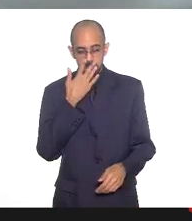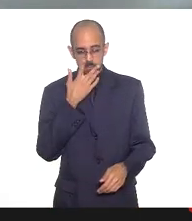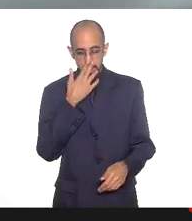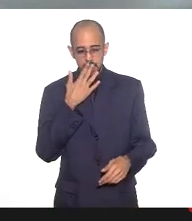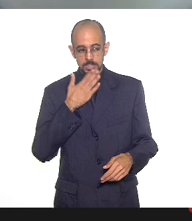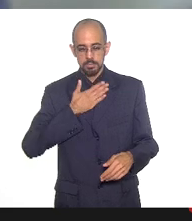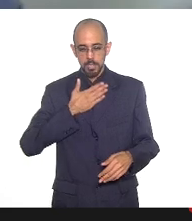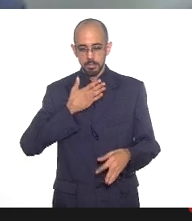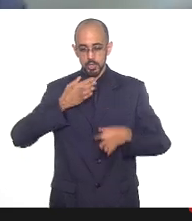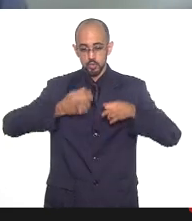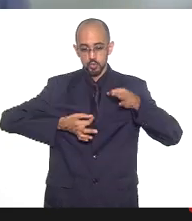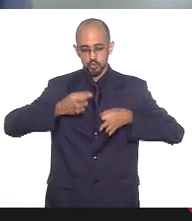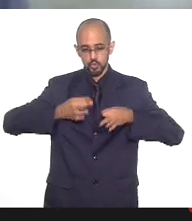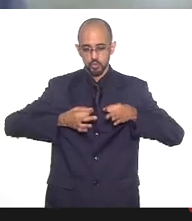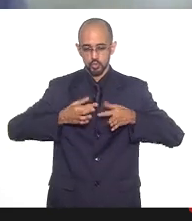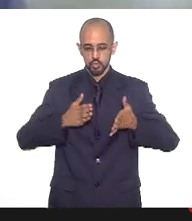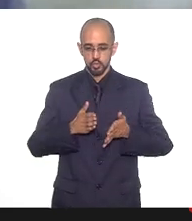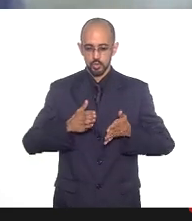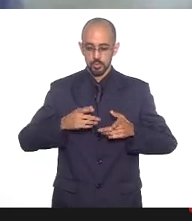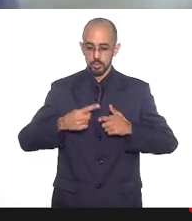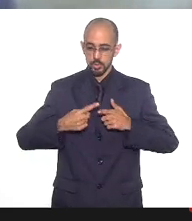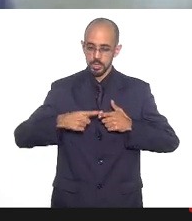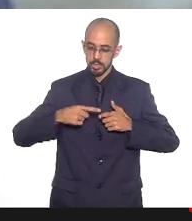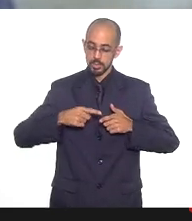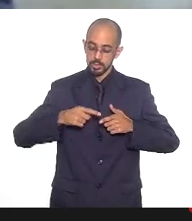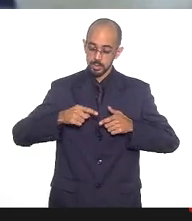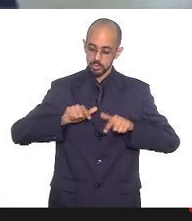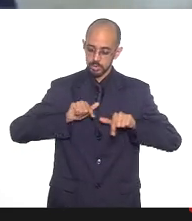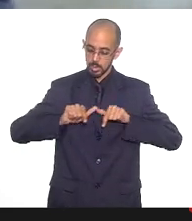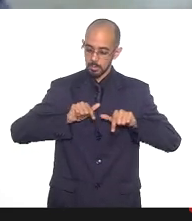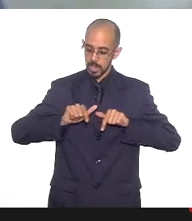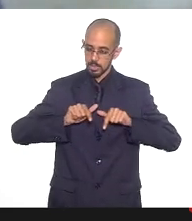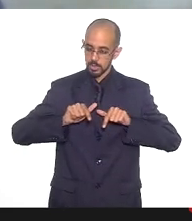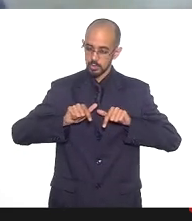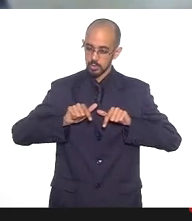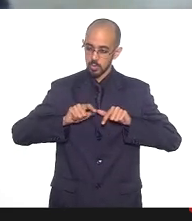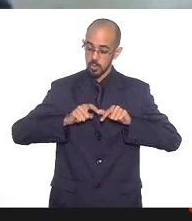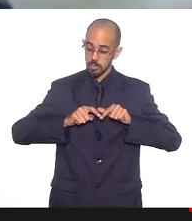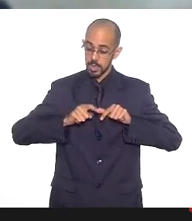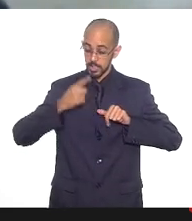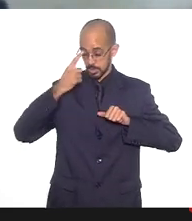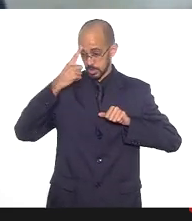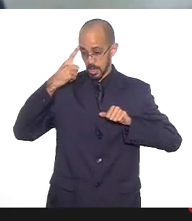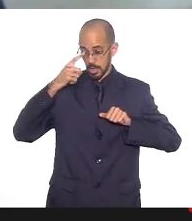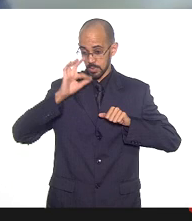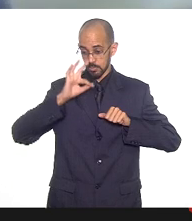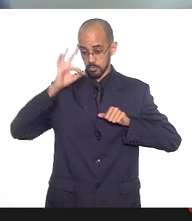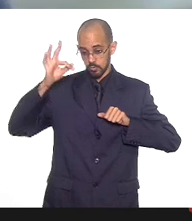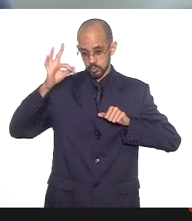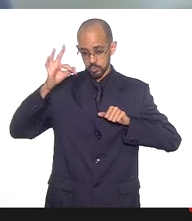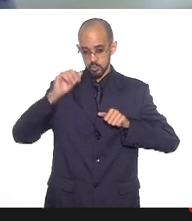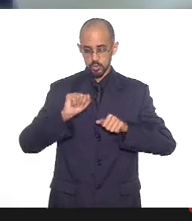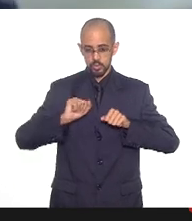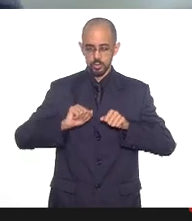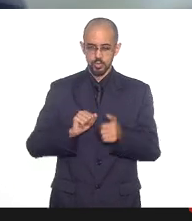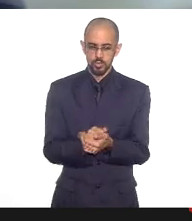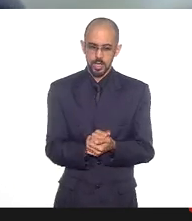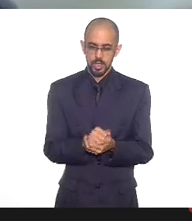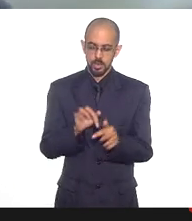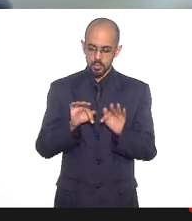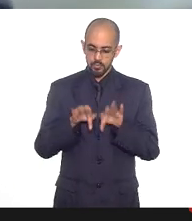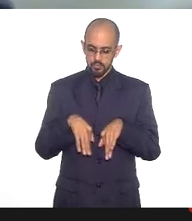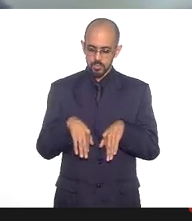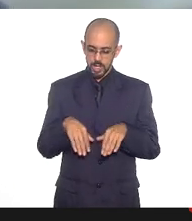justo, né? Porque você está trabalhando com projeções de investimento e projeções de produção. No fim de um período